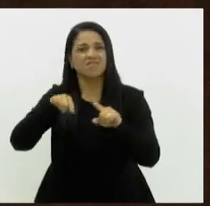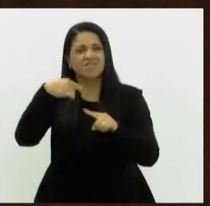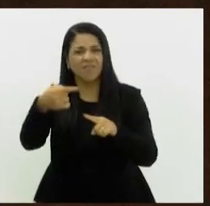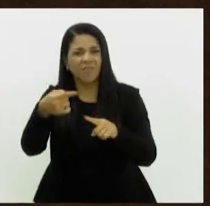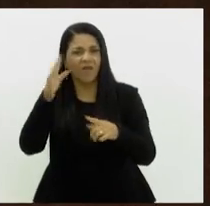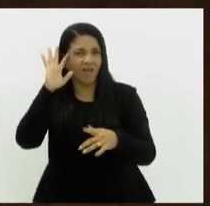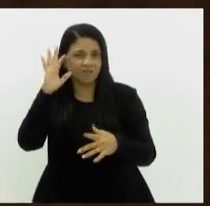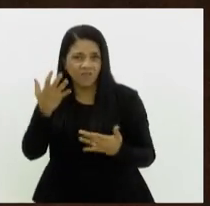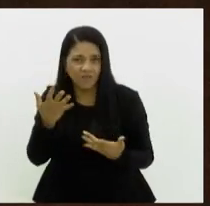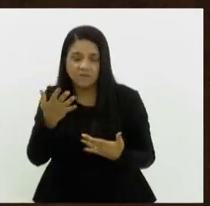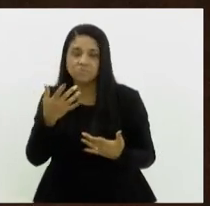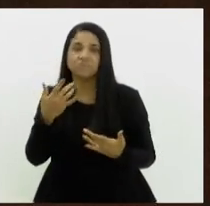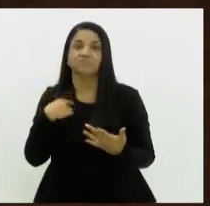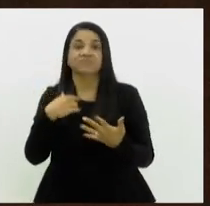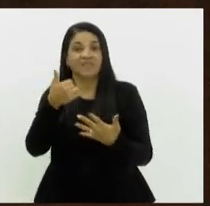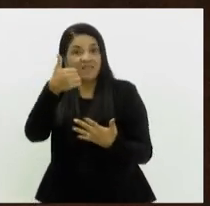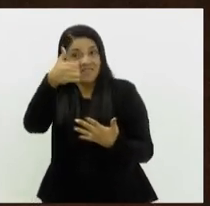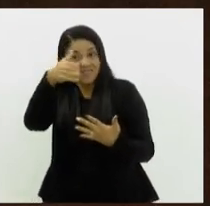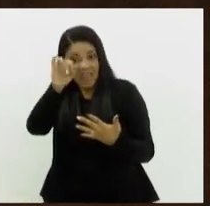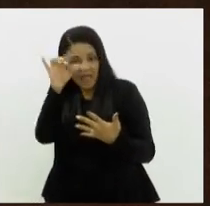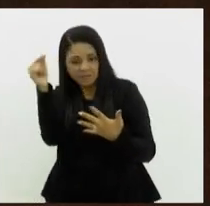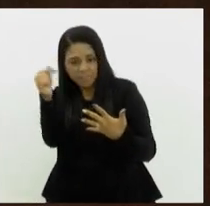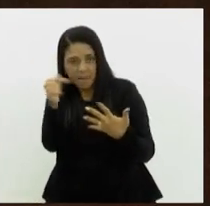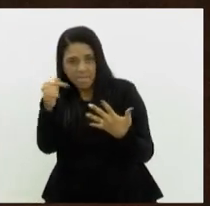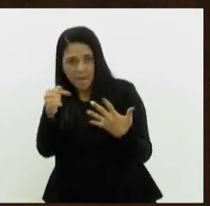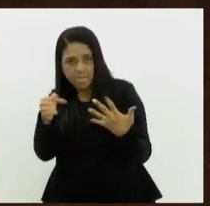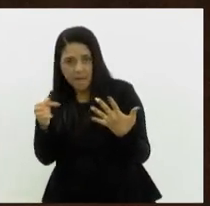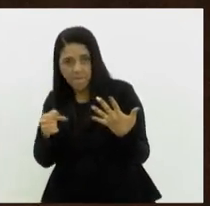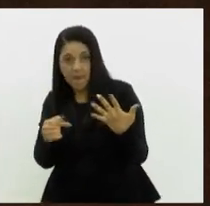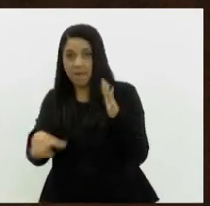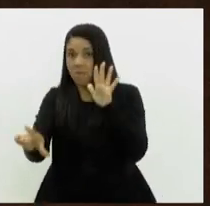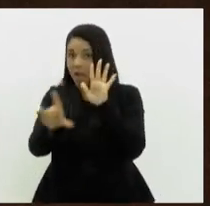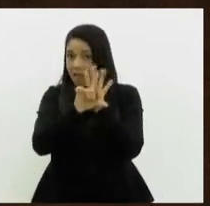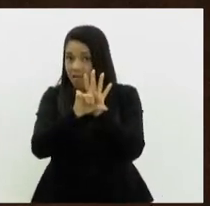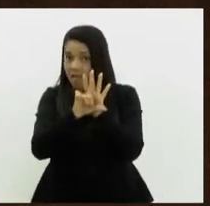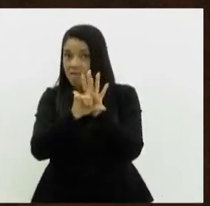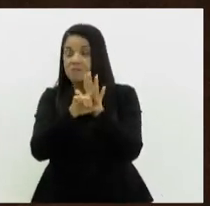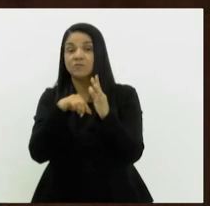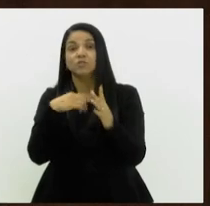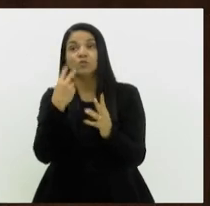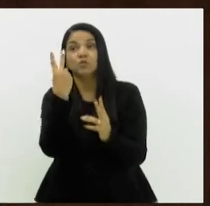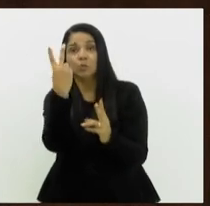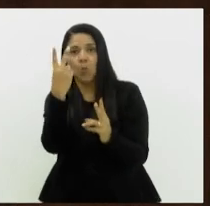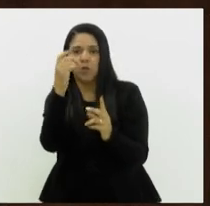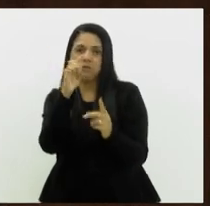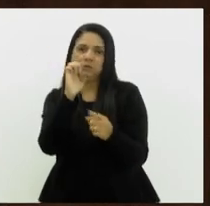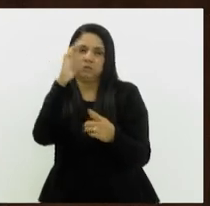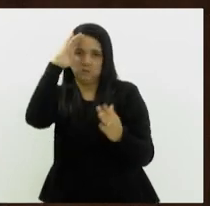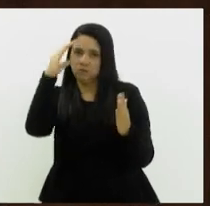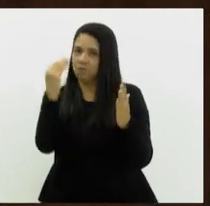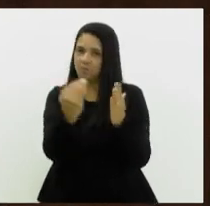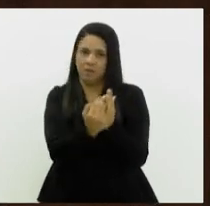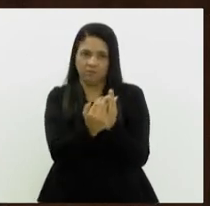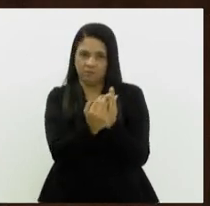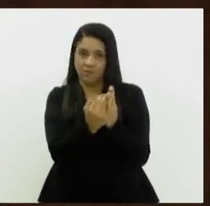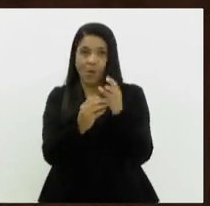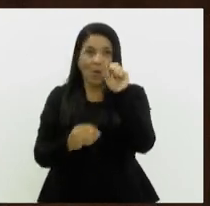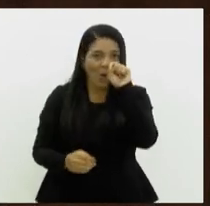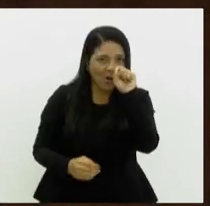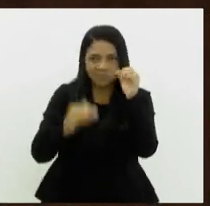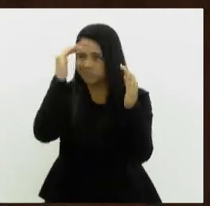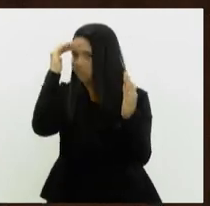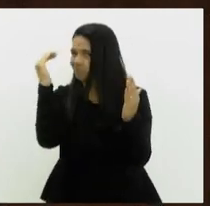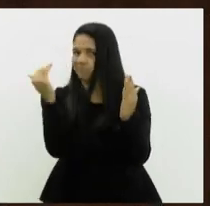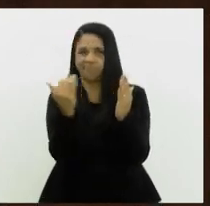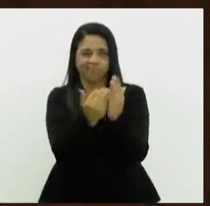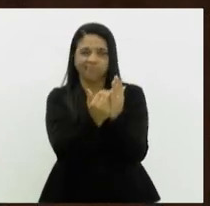registro, de 10 pontos da política do clima, de uma lei, o Rio de Janeiro só cumpre 2. Mas, presidente, ainda